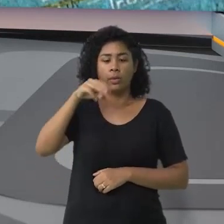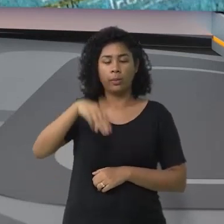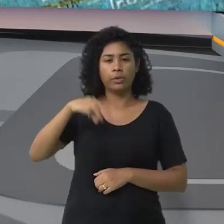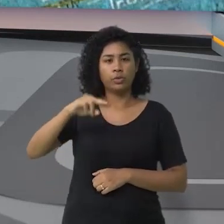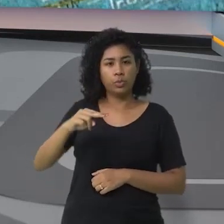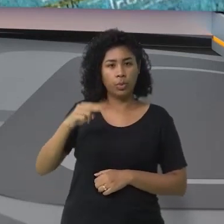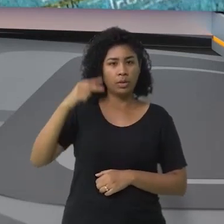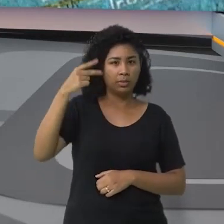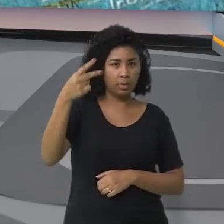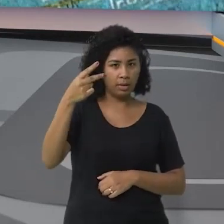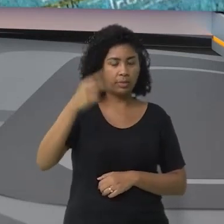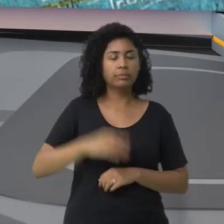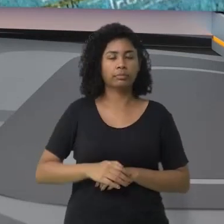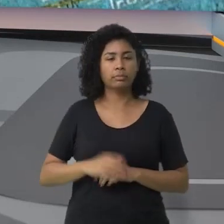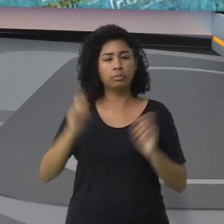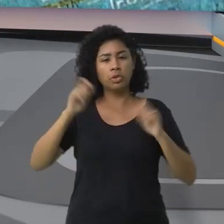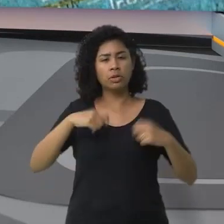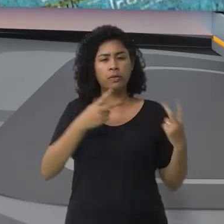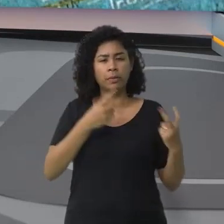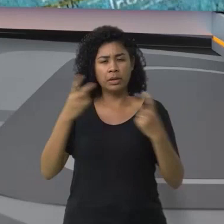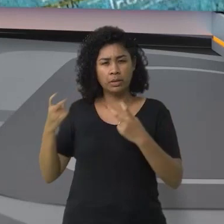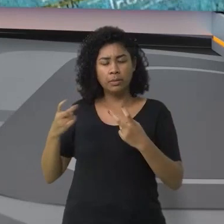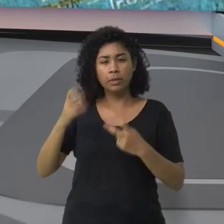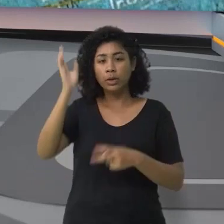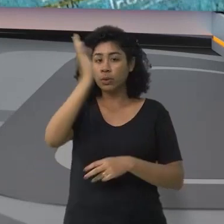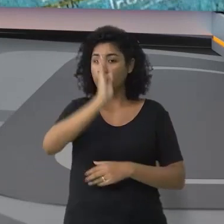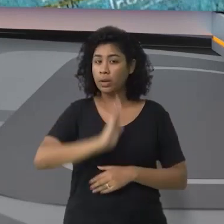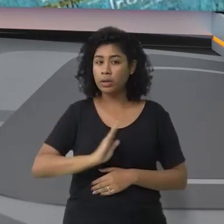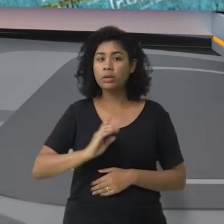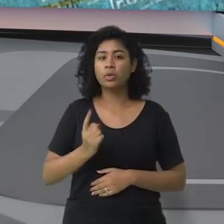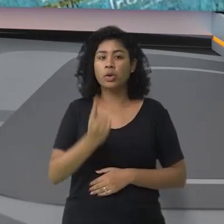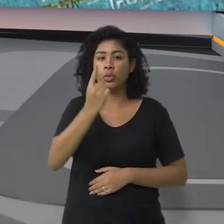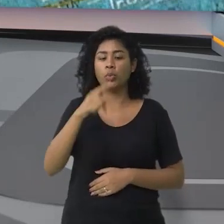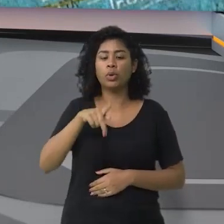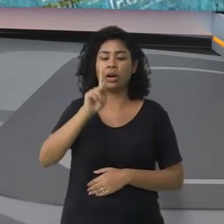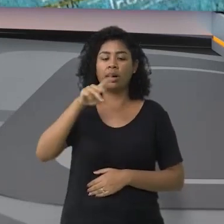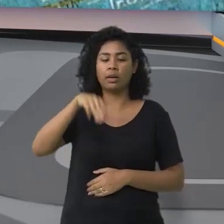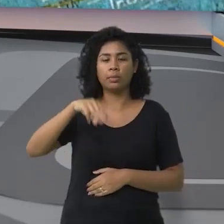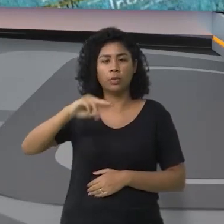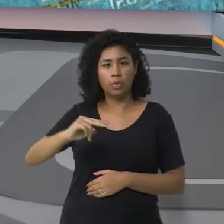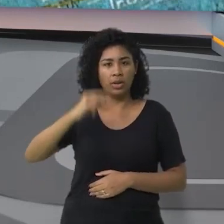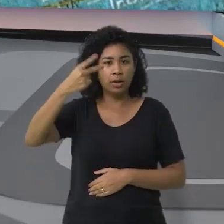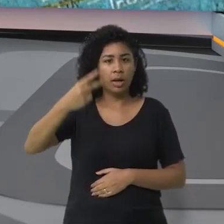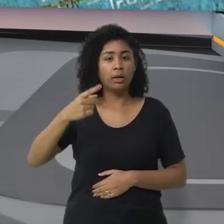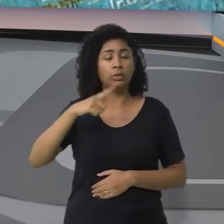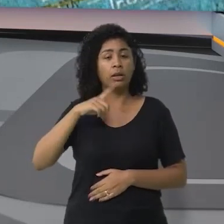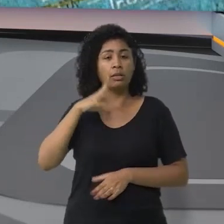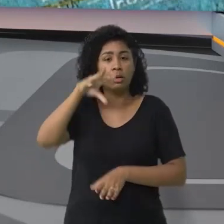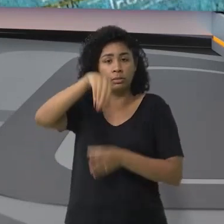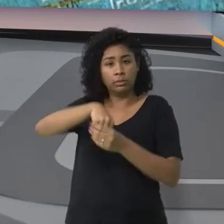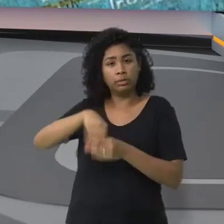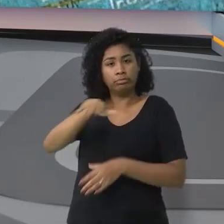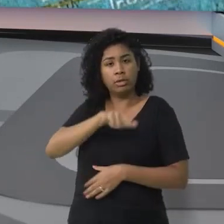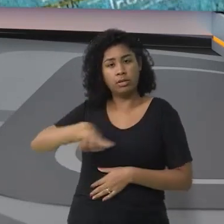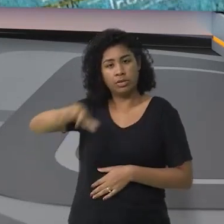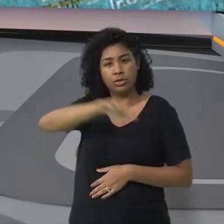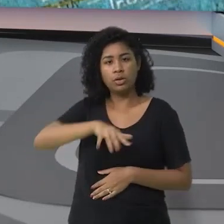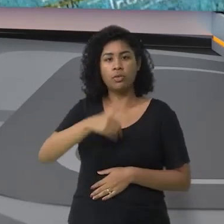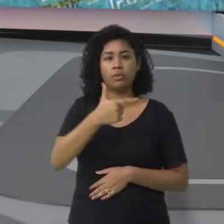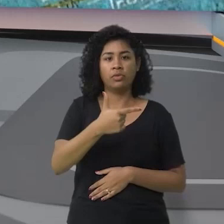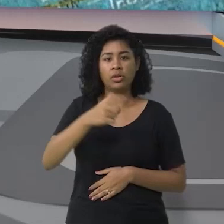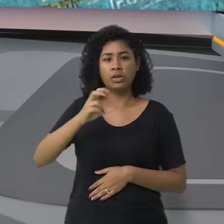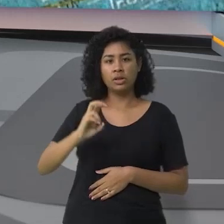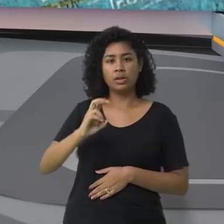tá? Então, a gente vai verificar que no Brasil, a cada quilômetro quadrado, vão existir 25